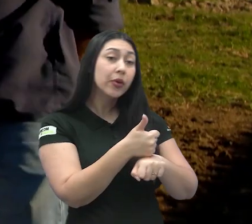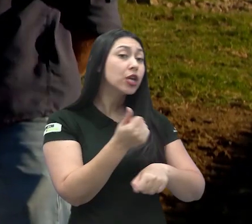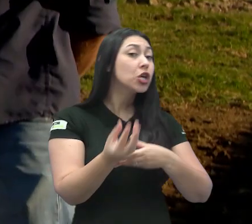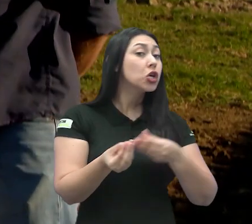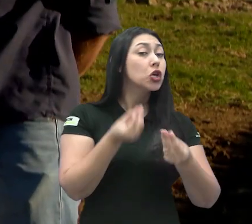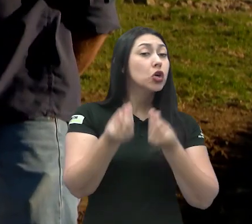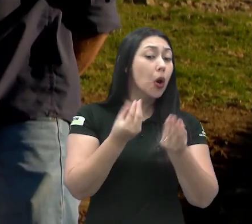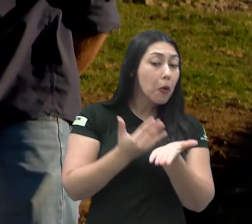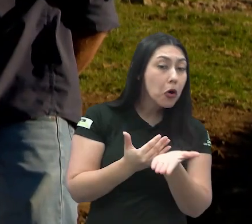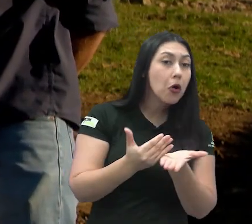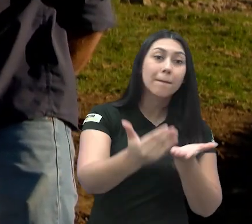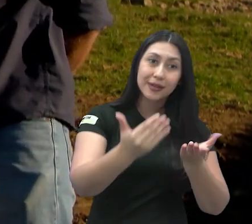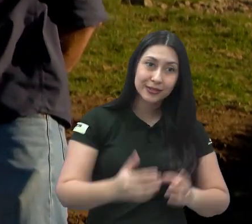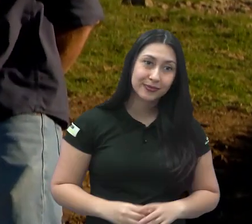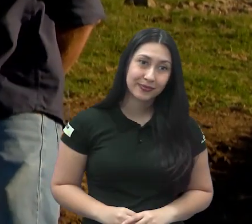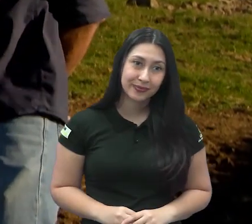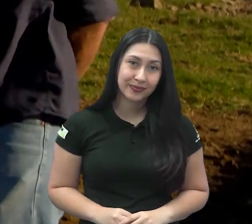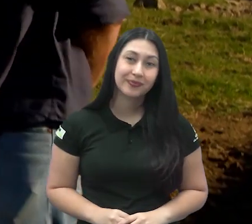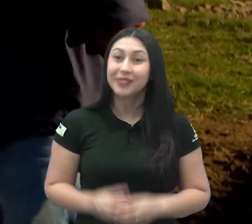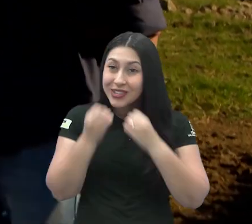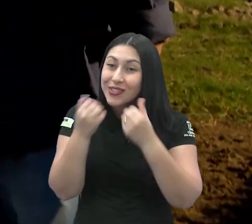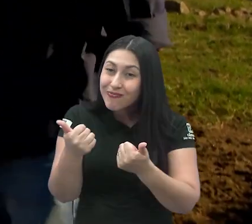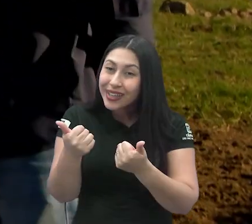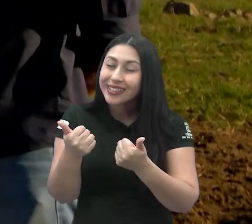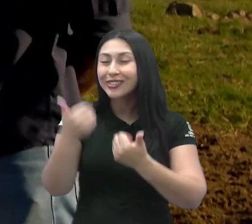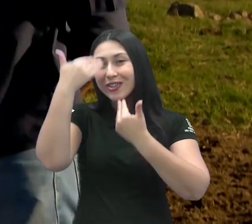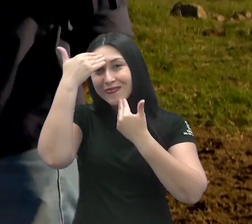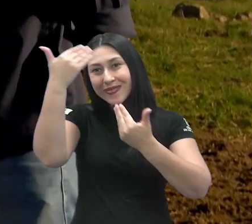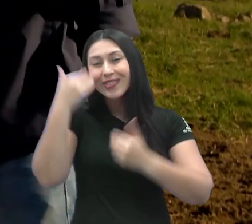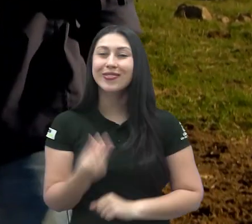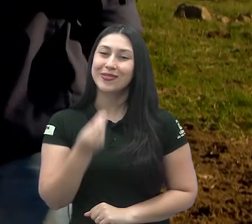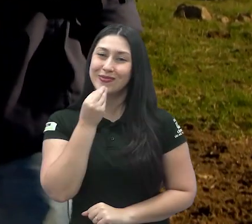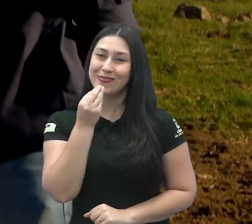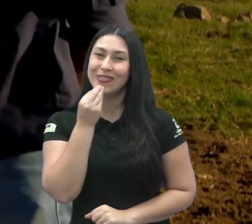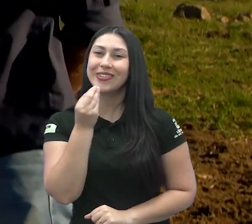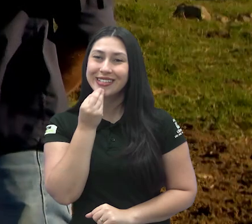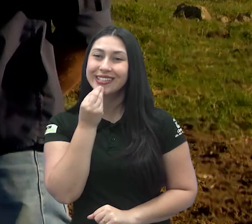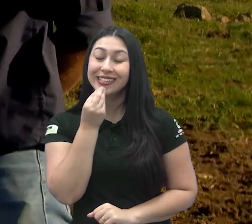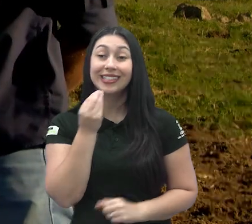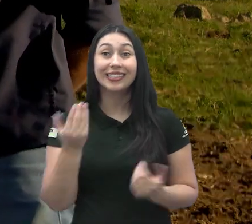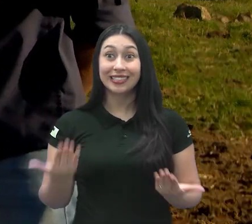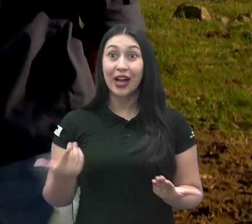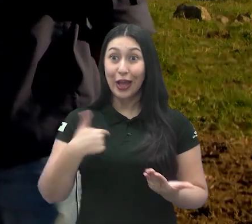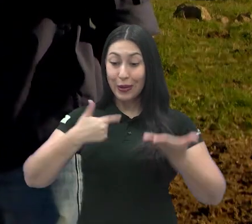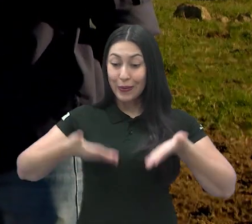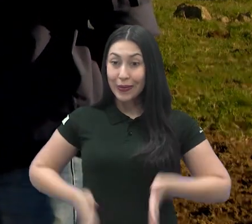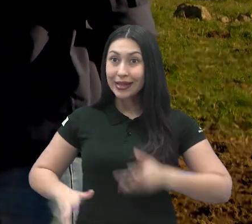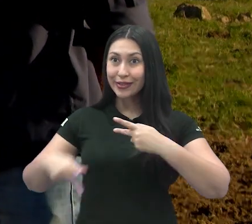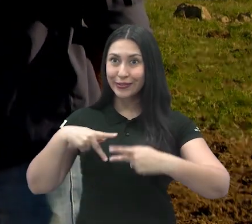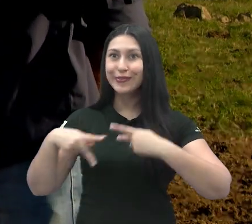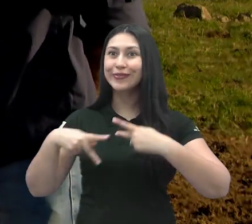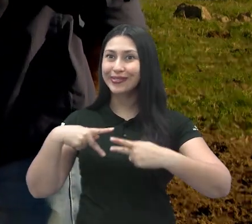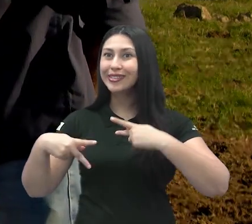foi, né, iniciar a carreira. Tudo bom? Muito obrigado aí pela oportunidade. Bom, eu sou nascido aqui em São José